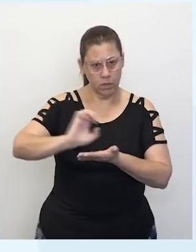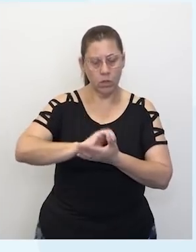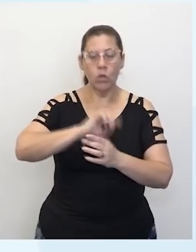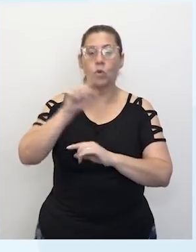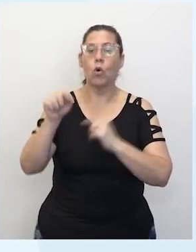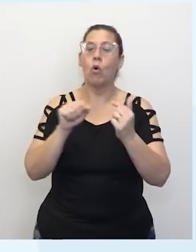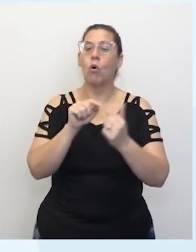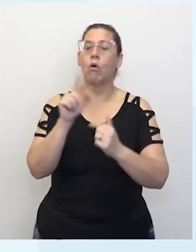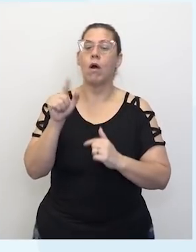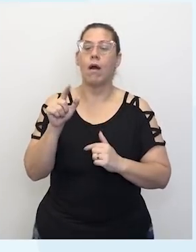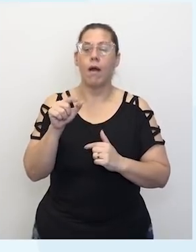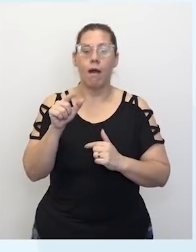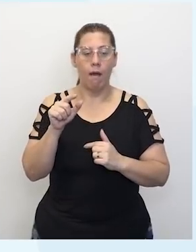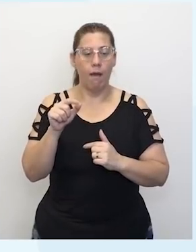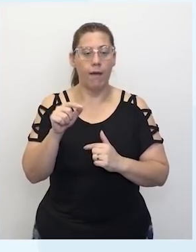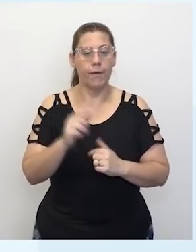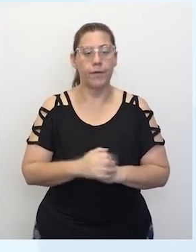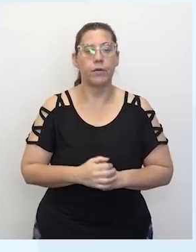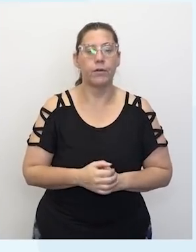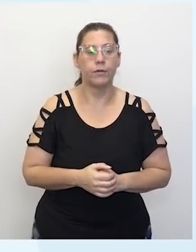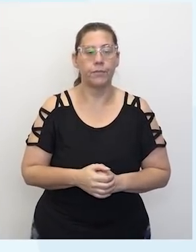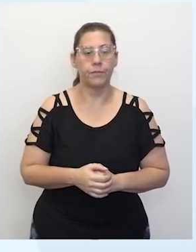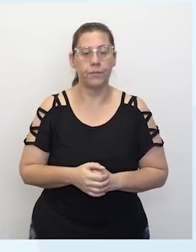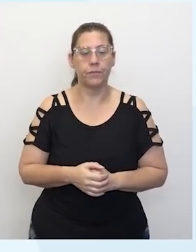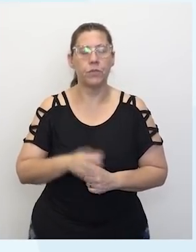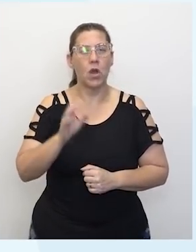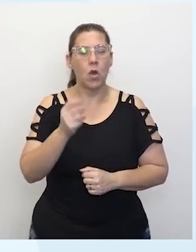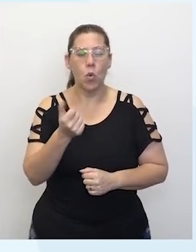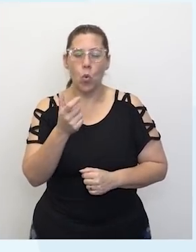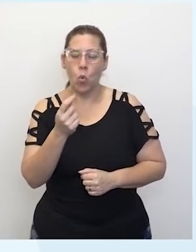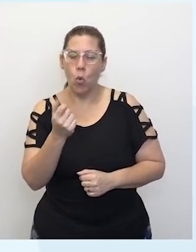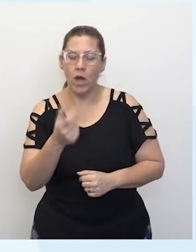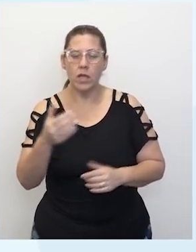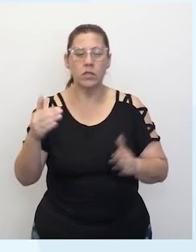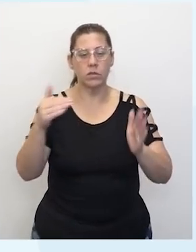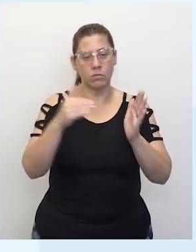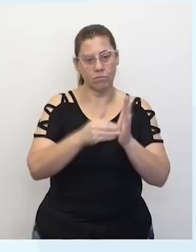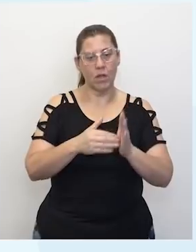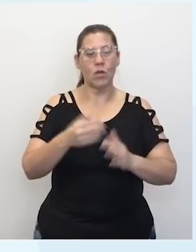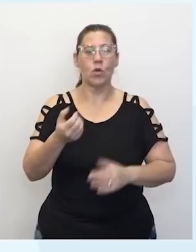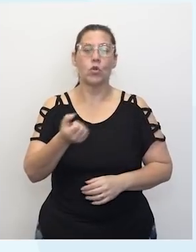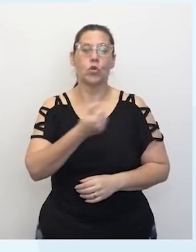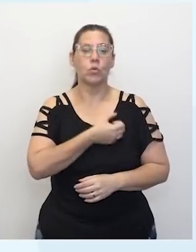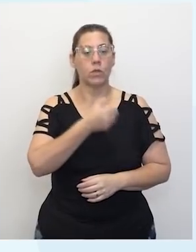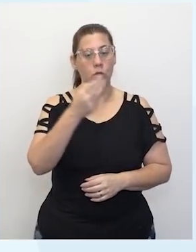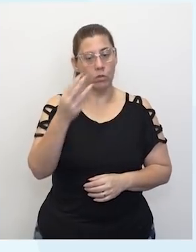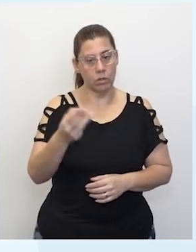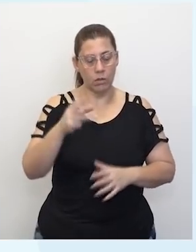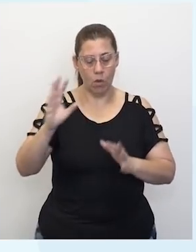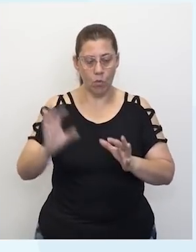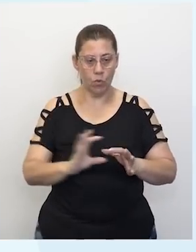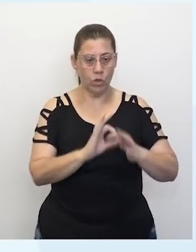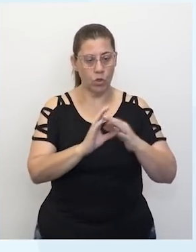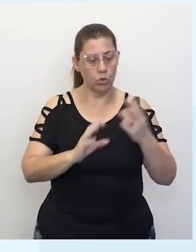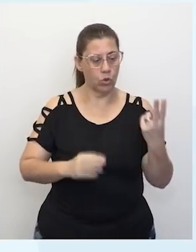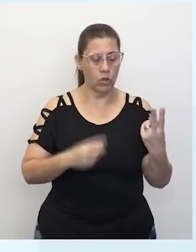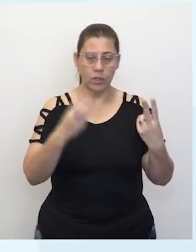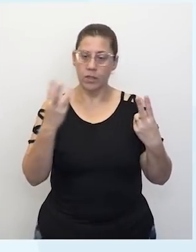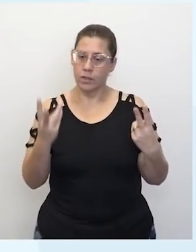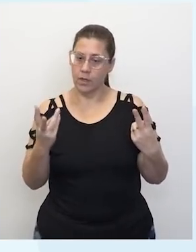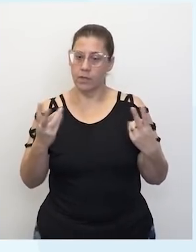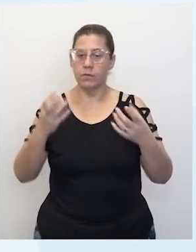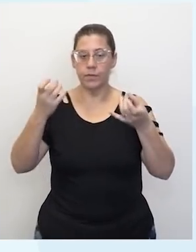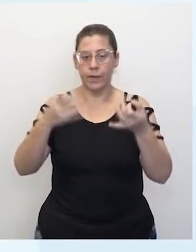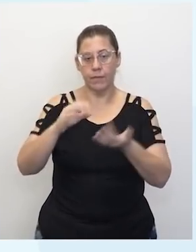objetivo hoje, ela já é com o pé na sequência 3, tá bom? Unindo aí a sequência 2 com a sequência 3, nós vamos falar